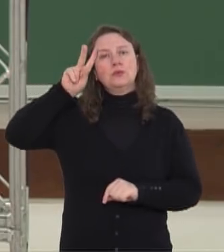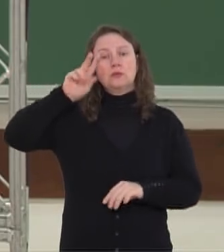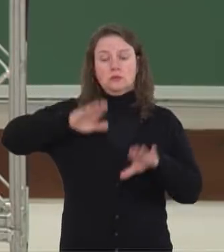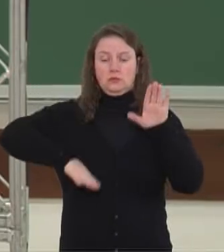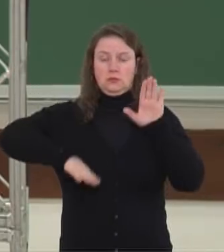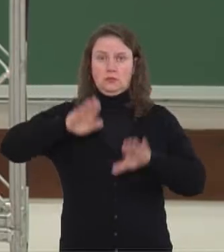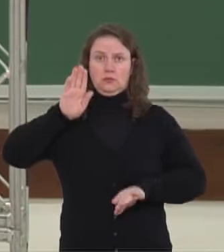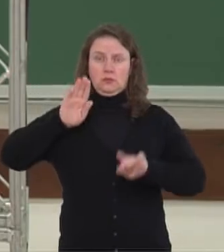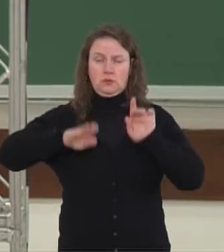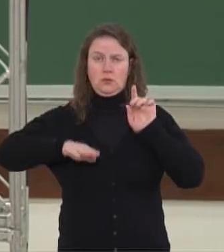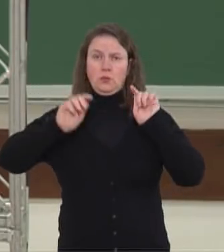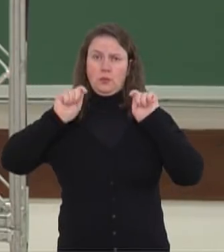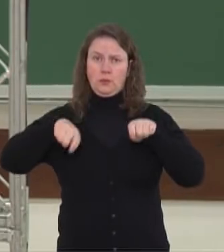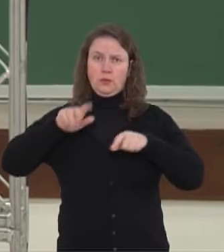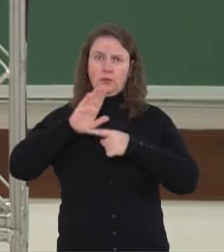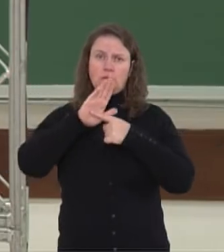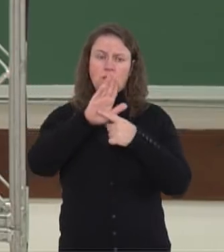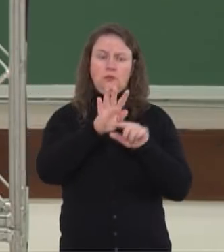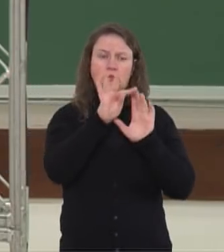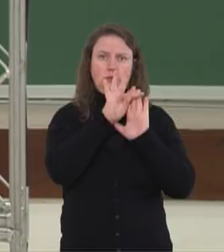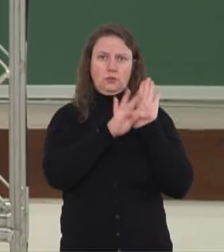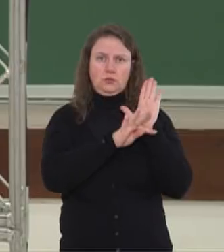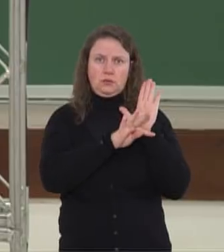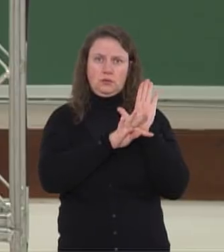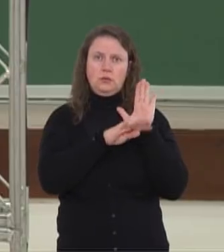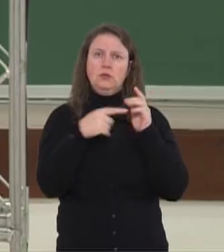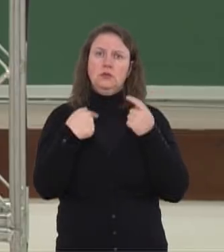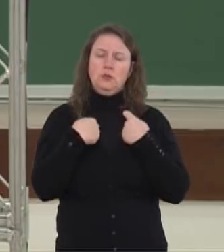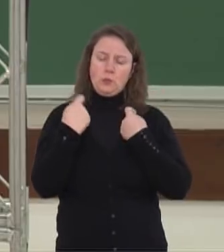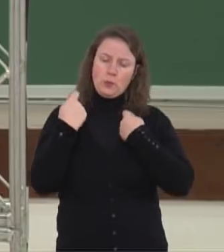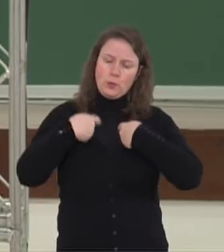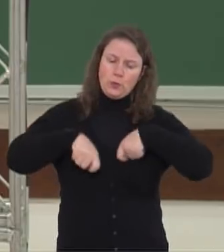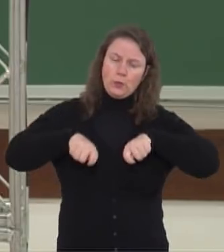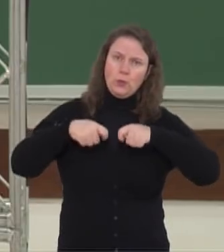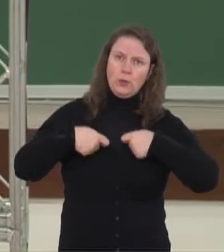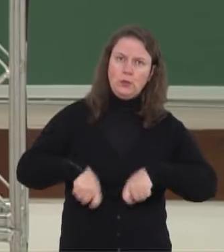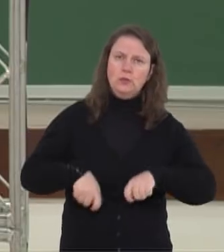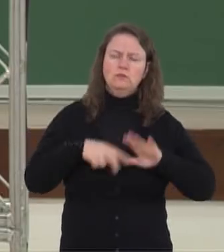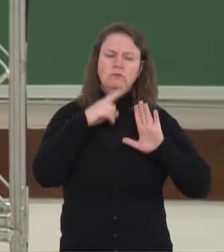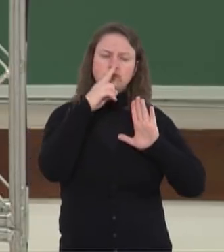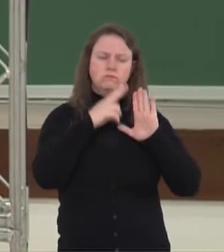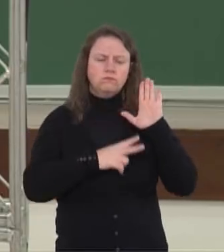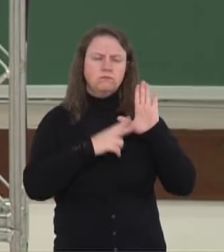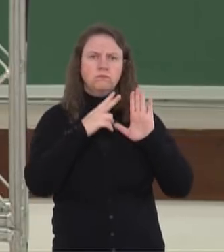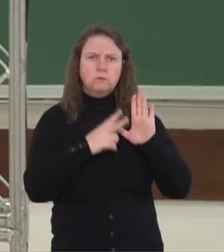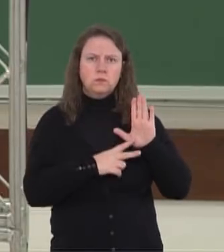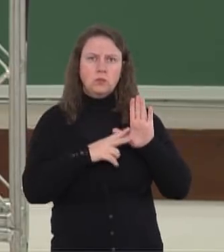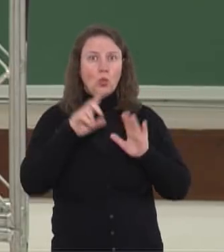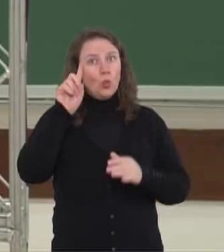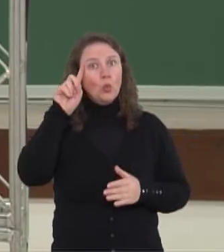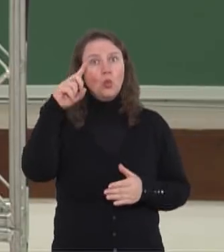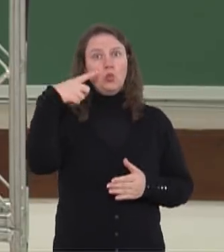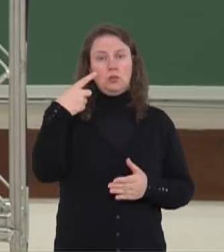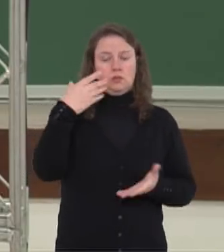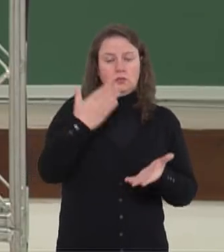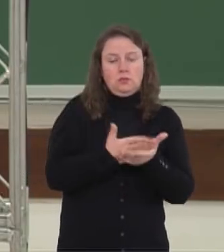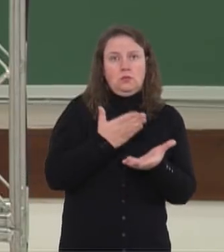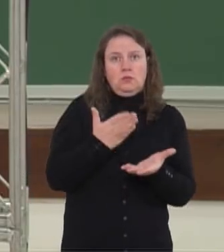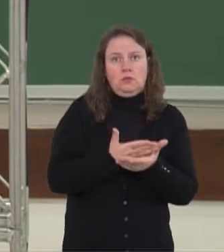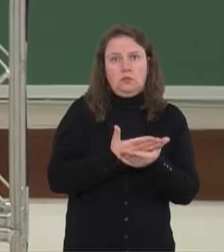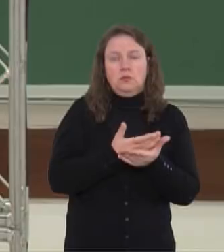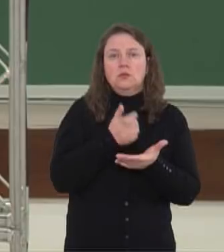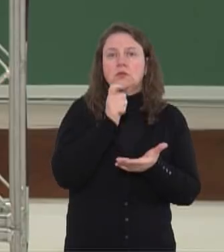pode aparecer lá num texto. E eu também preciso fazer sempre a minha data no caderno em